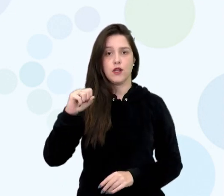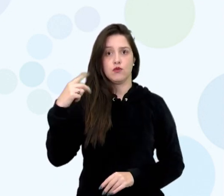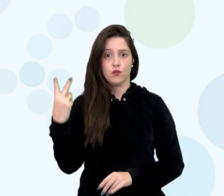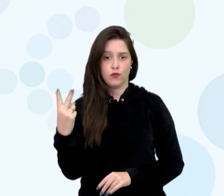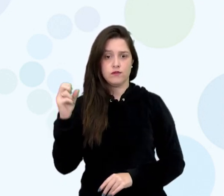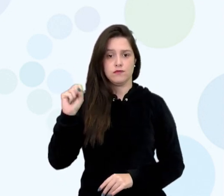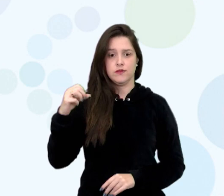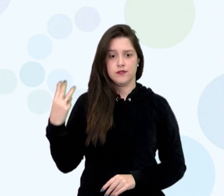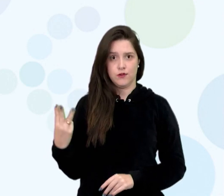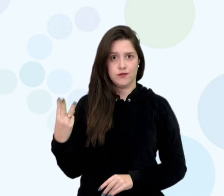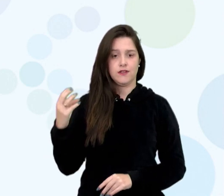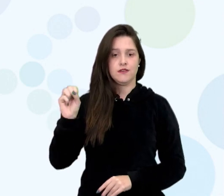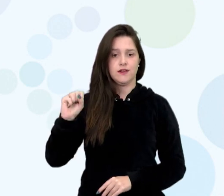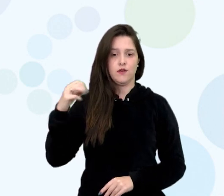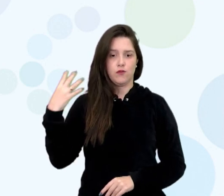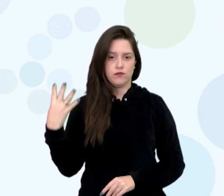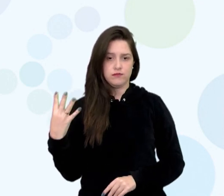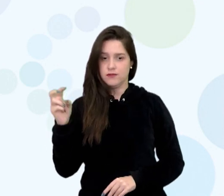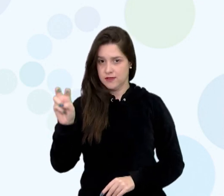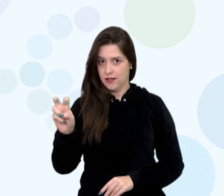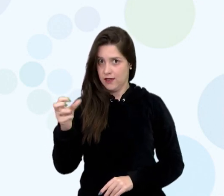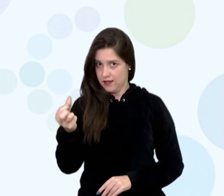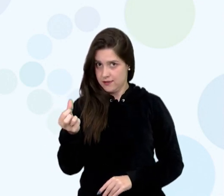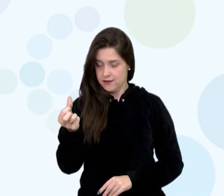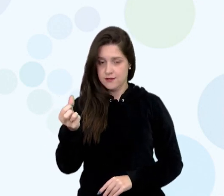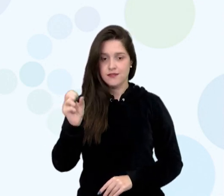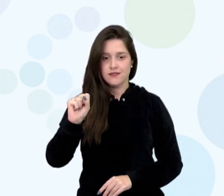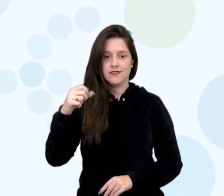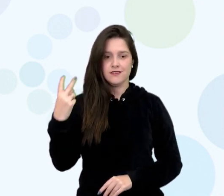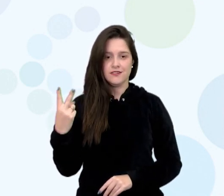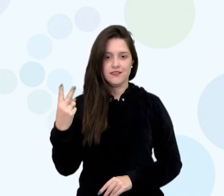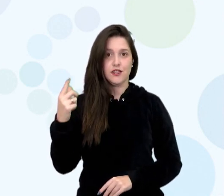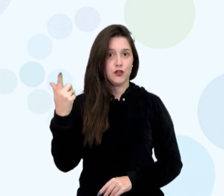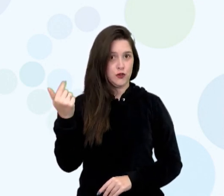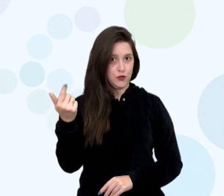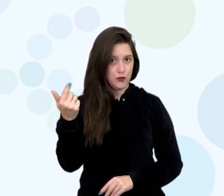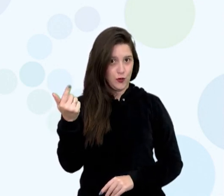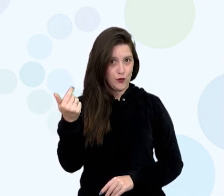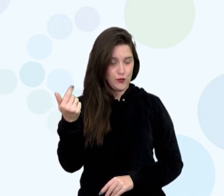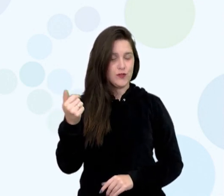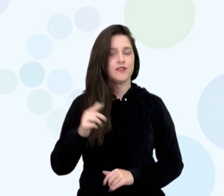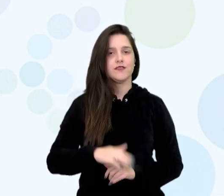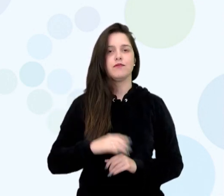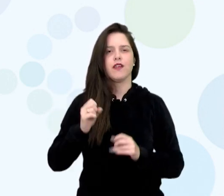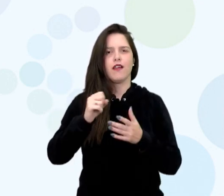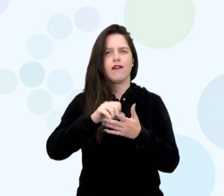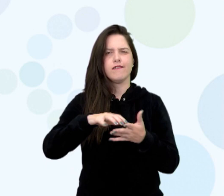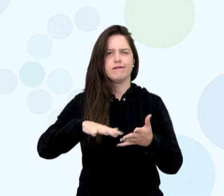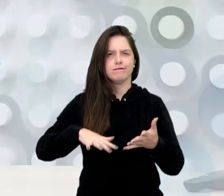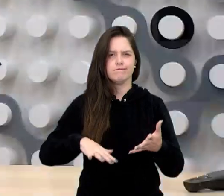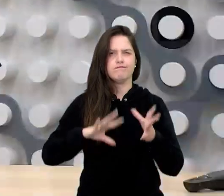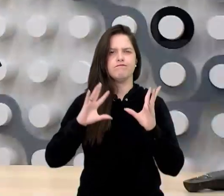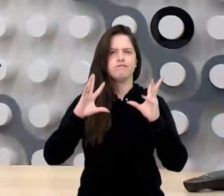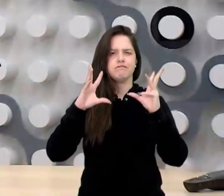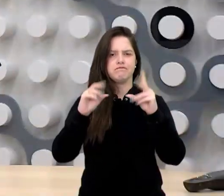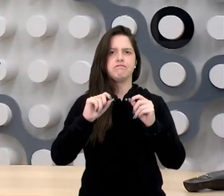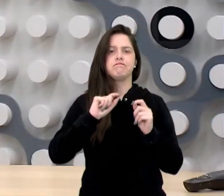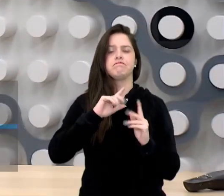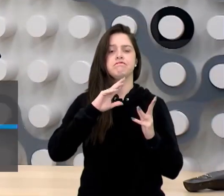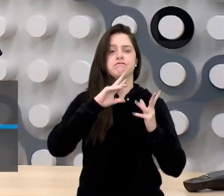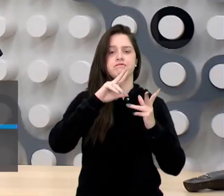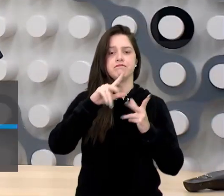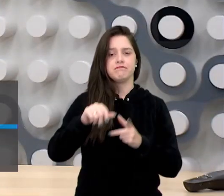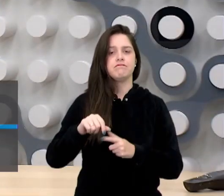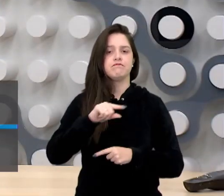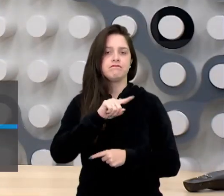02, 03, 06 e 12. Então tá aí as habilidades aí, conhecimentos gerais, né? Em cima